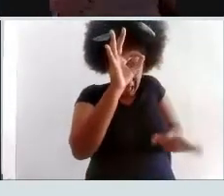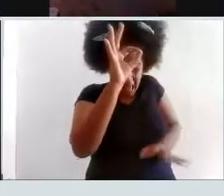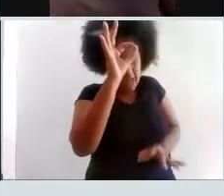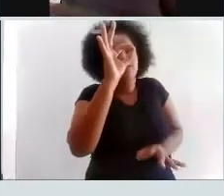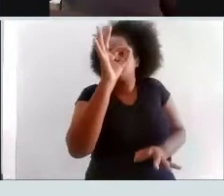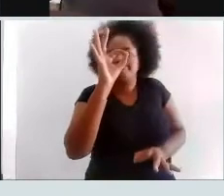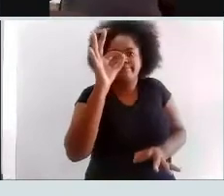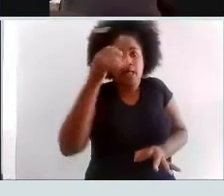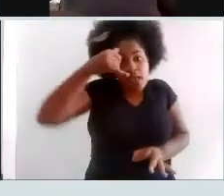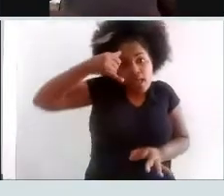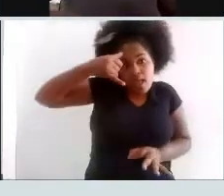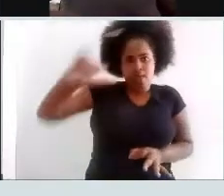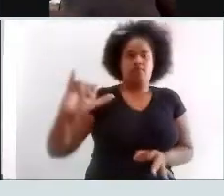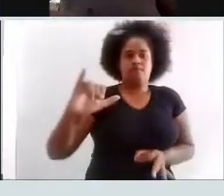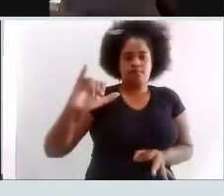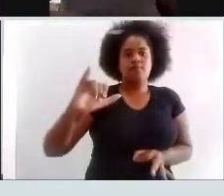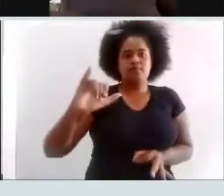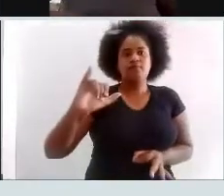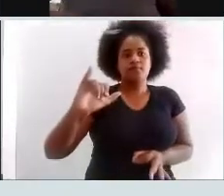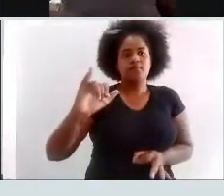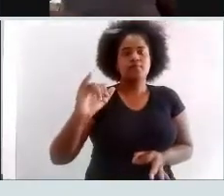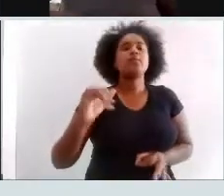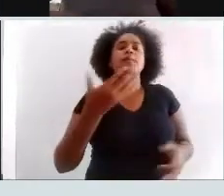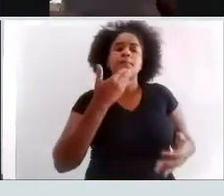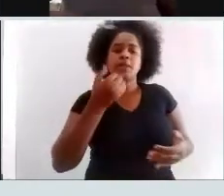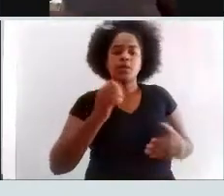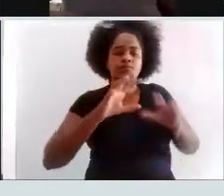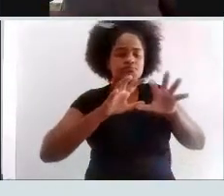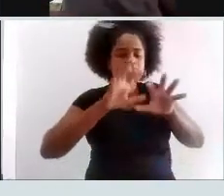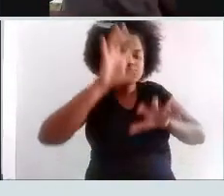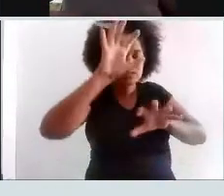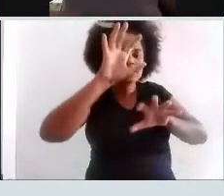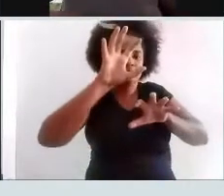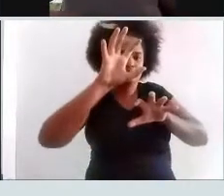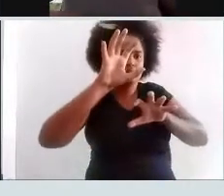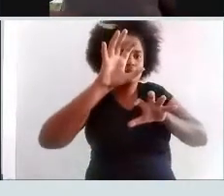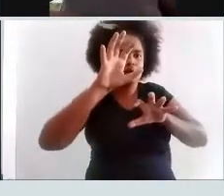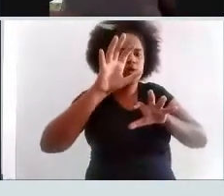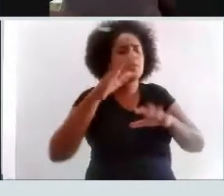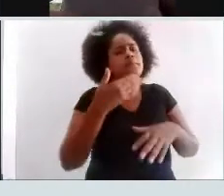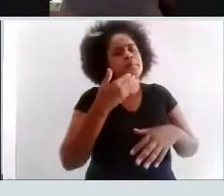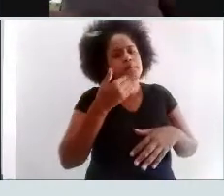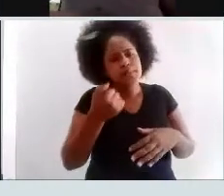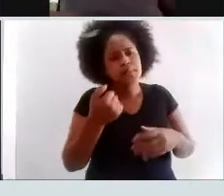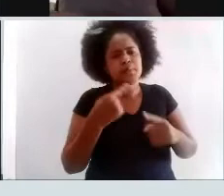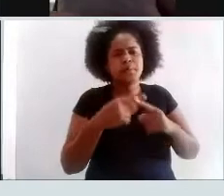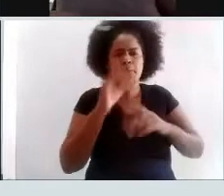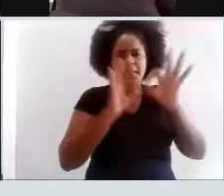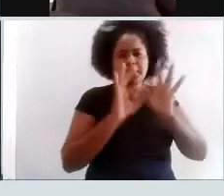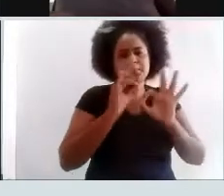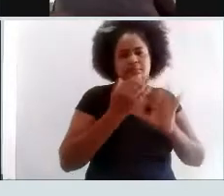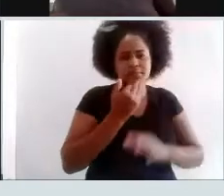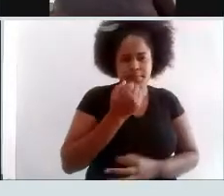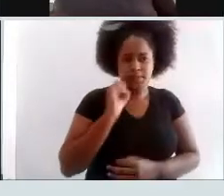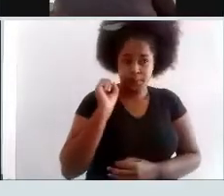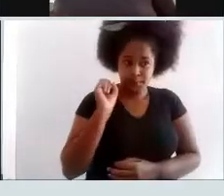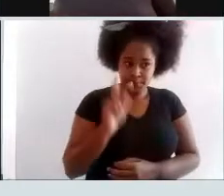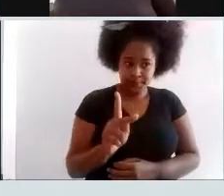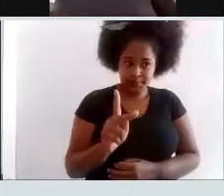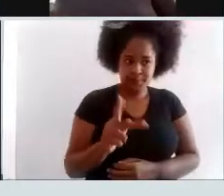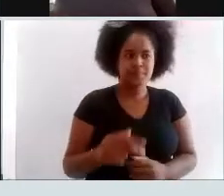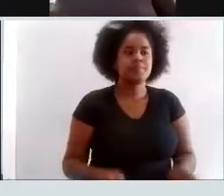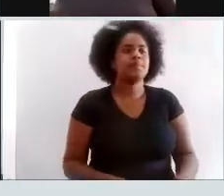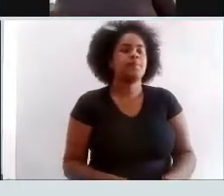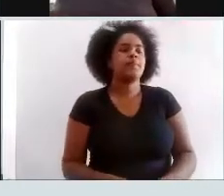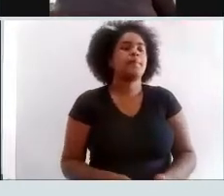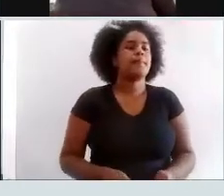muito longo, que pode talvez até prejudicar a compreensão do leitor e a escrita de vocês. E aí, isso aqui